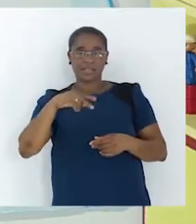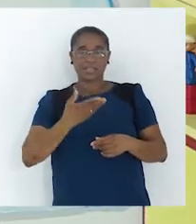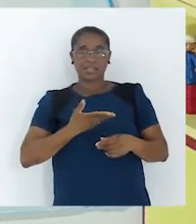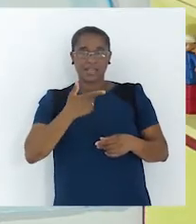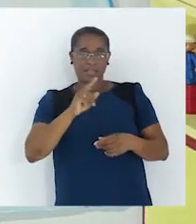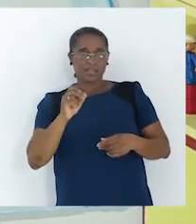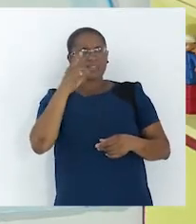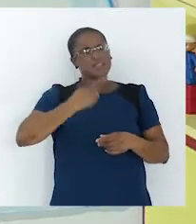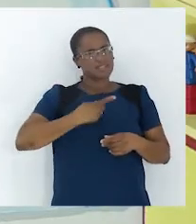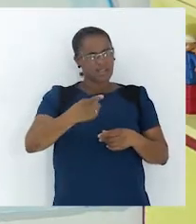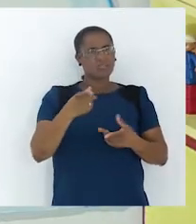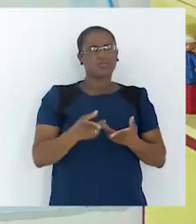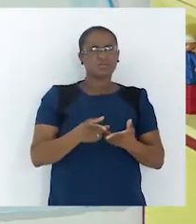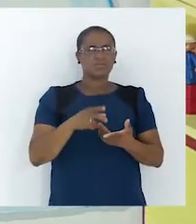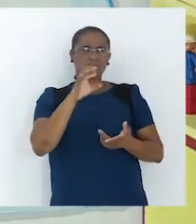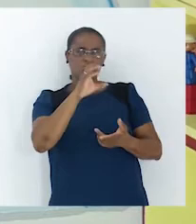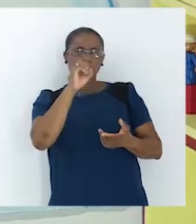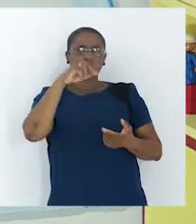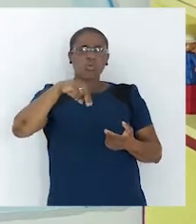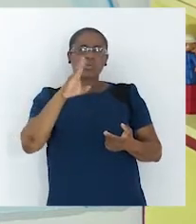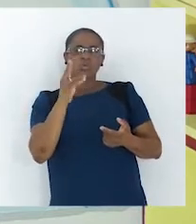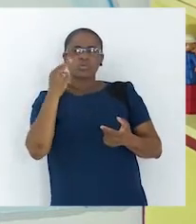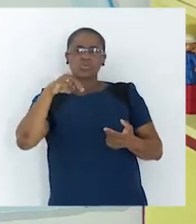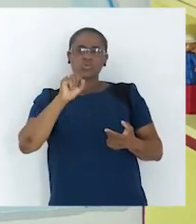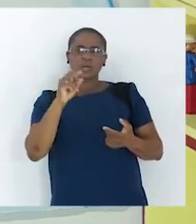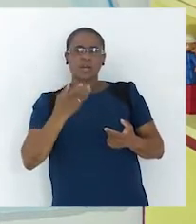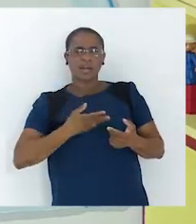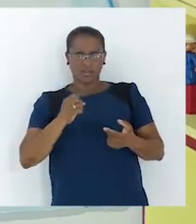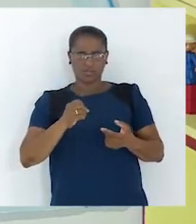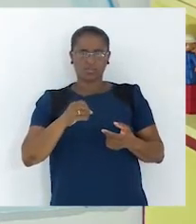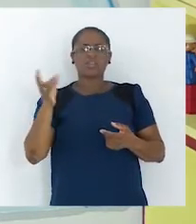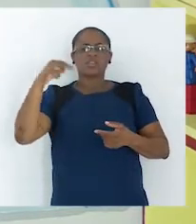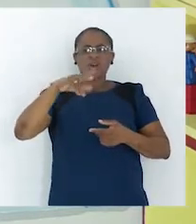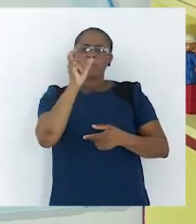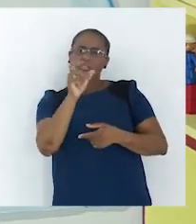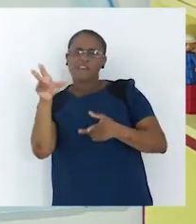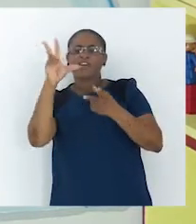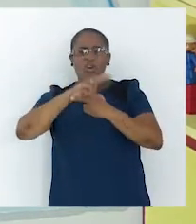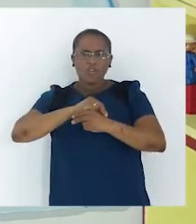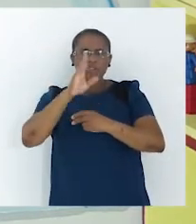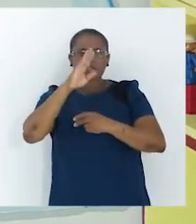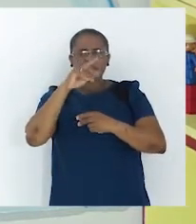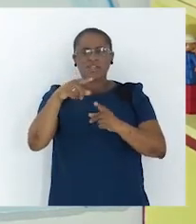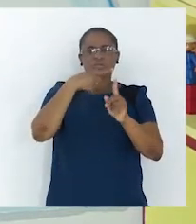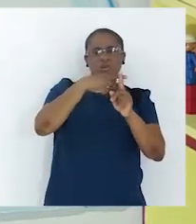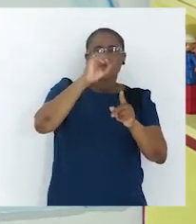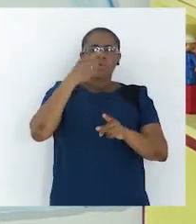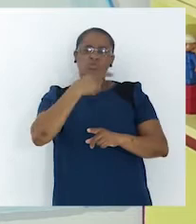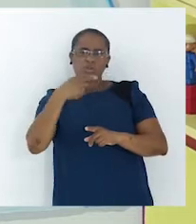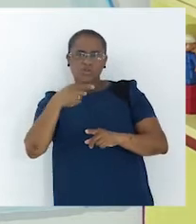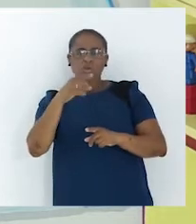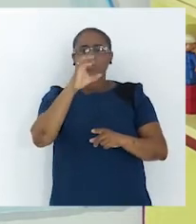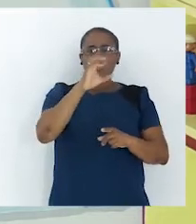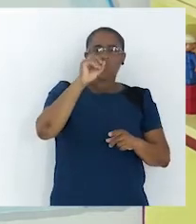trazemos uma expressão nova aqui e como jogar portanto se temos um adição uma subtração o conjugado será